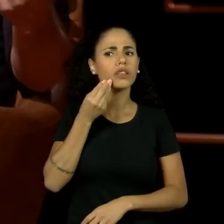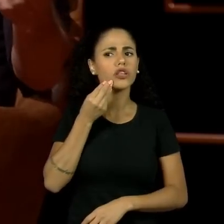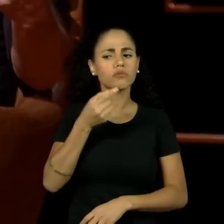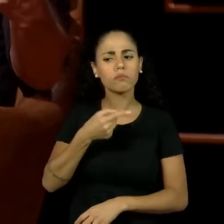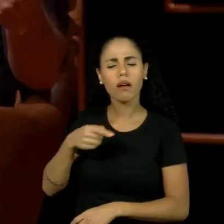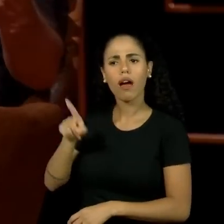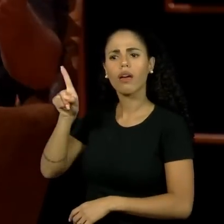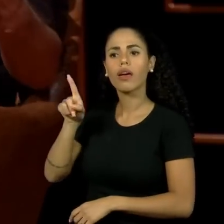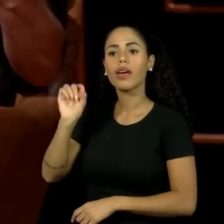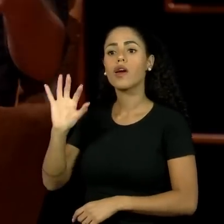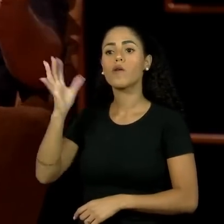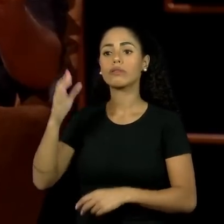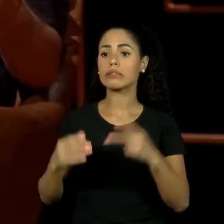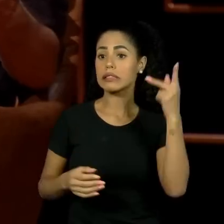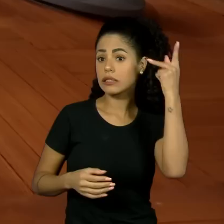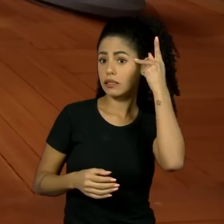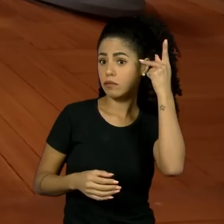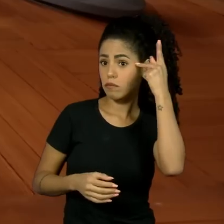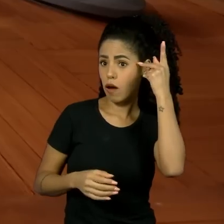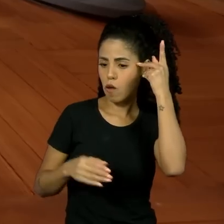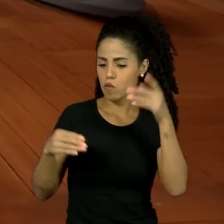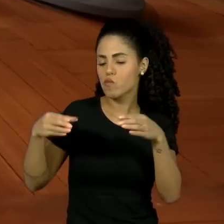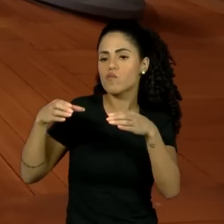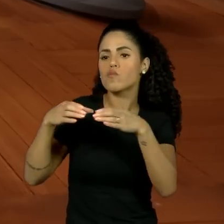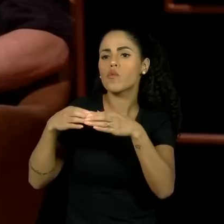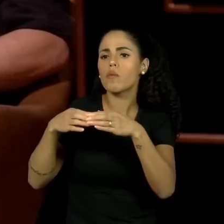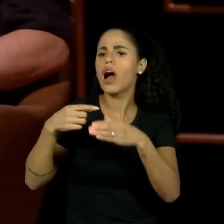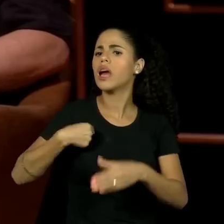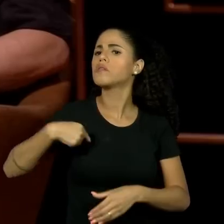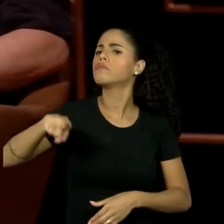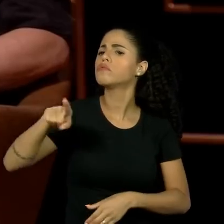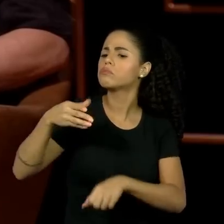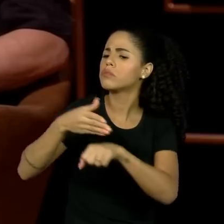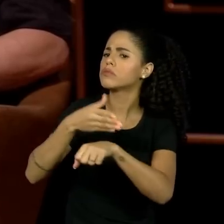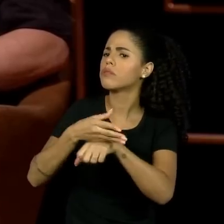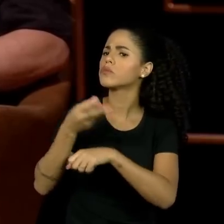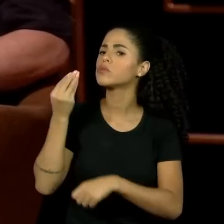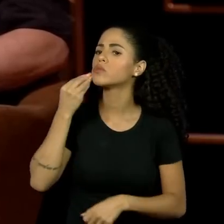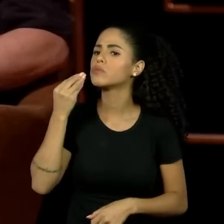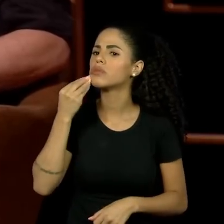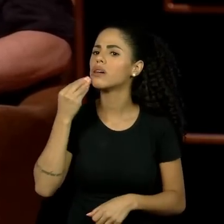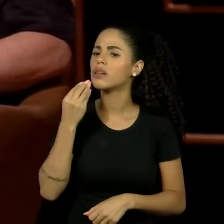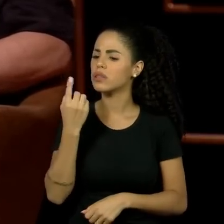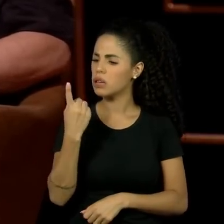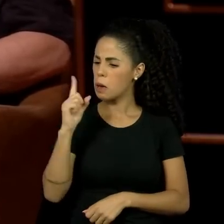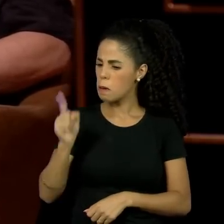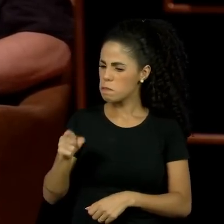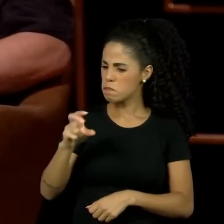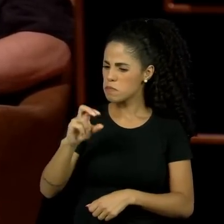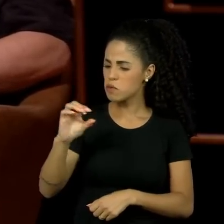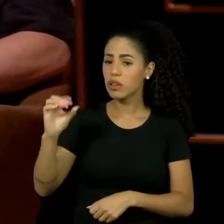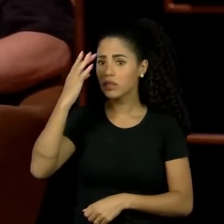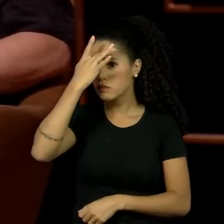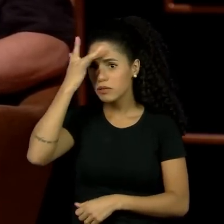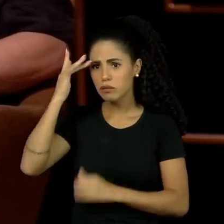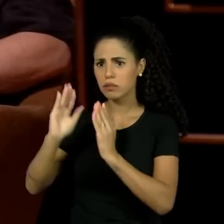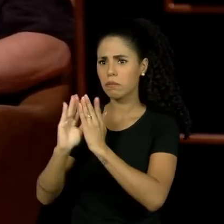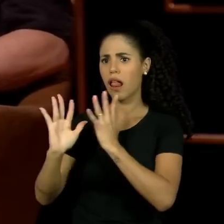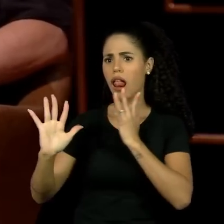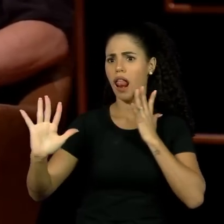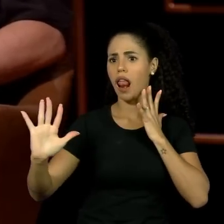que ia acontecer em São Paulo para o Chorus Line. Eu fui fazer o teste, tinham 1.500 candidatos, eu passei.